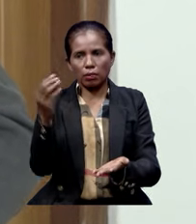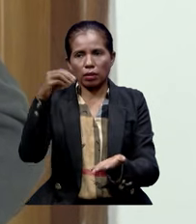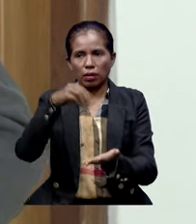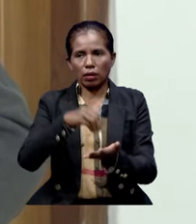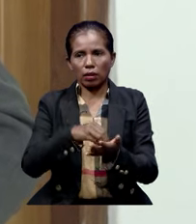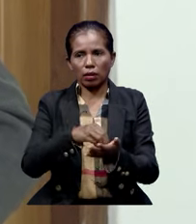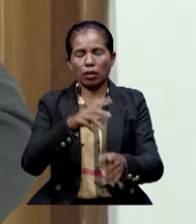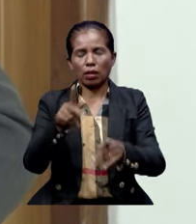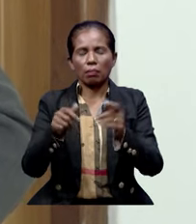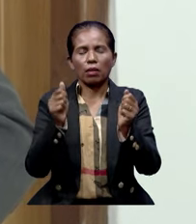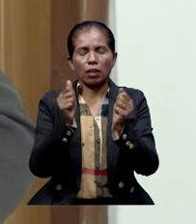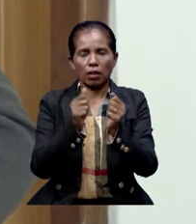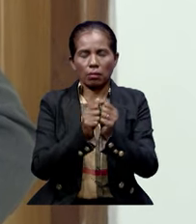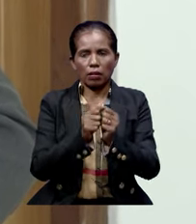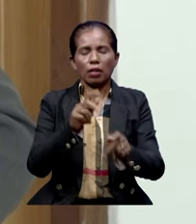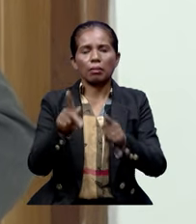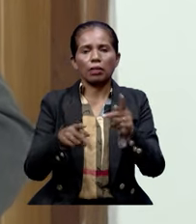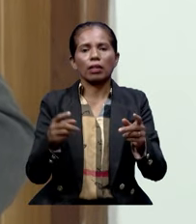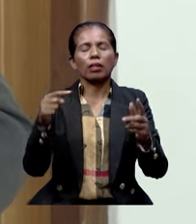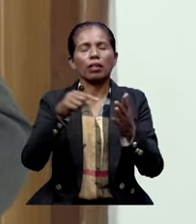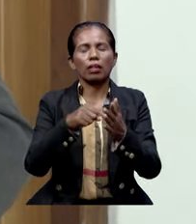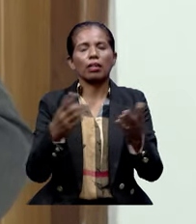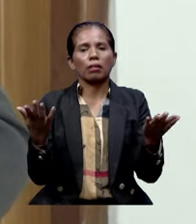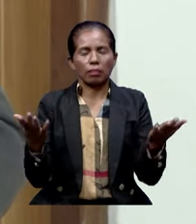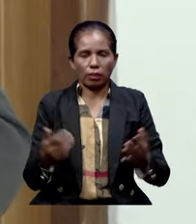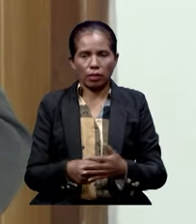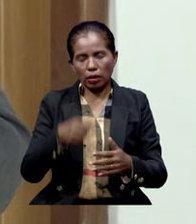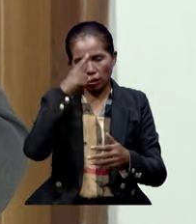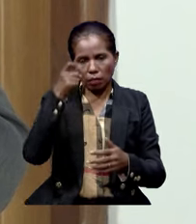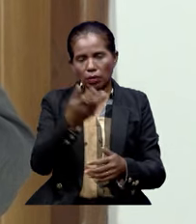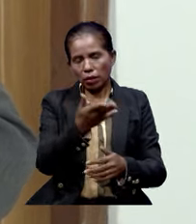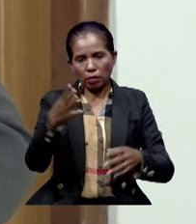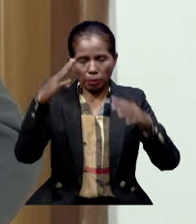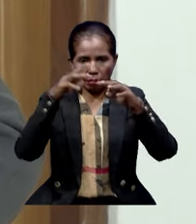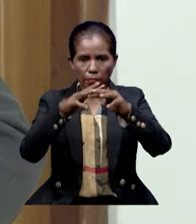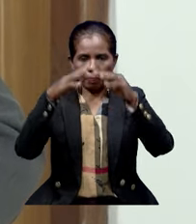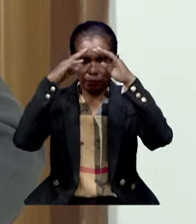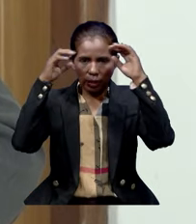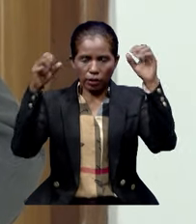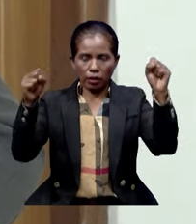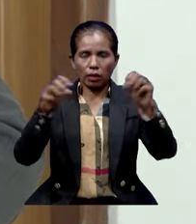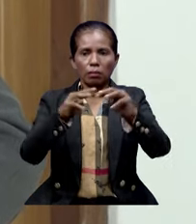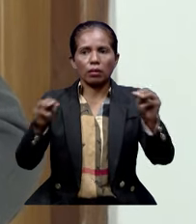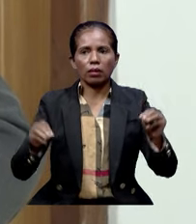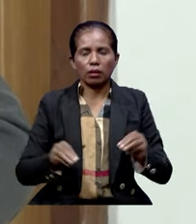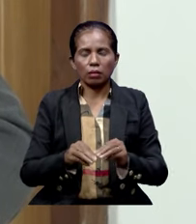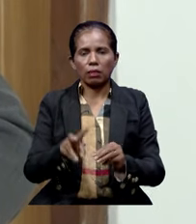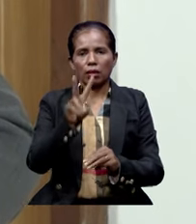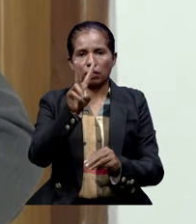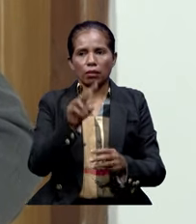raine o povo Armeira RNB. Também ime, presidente do município da La Rua.